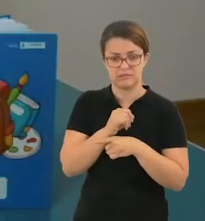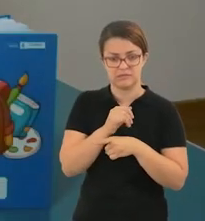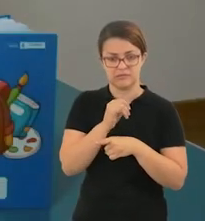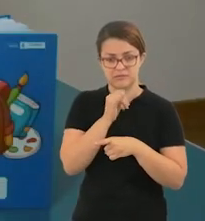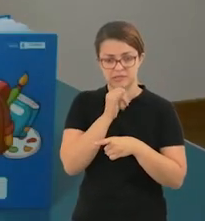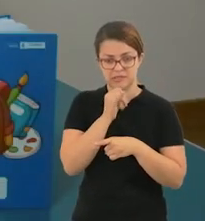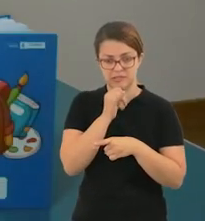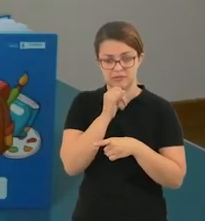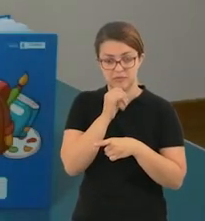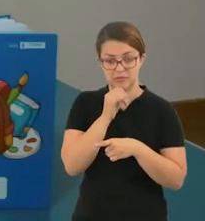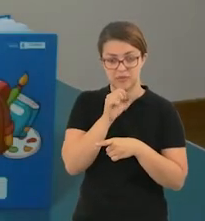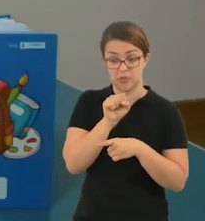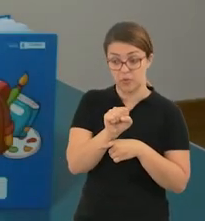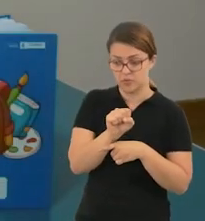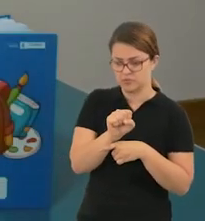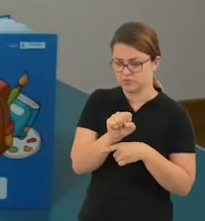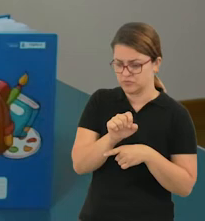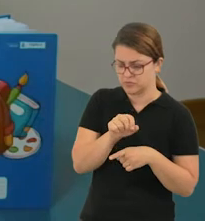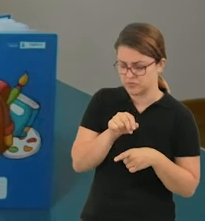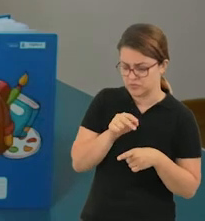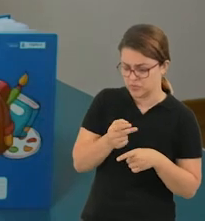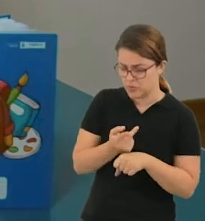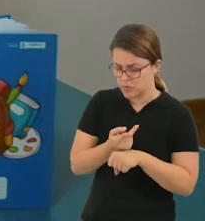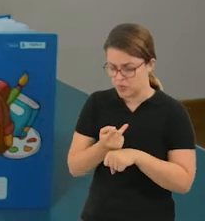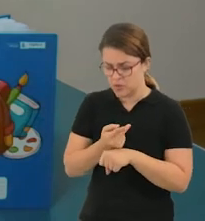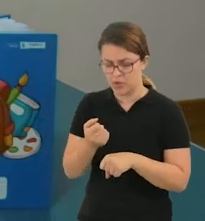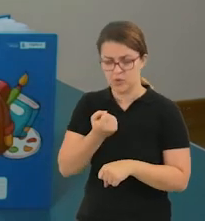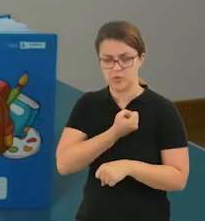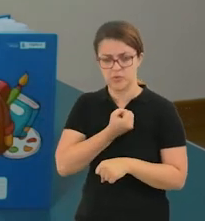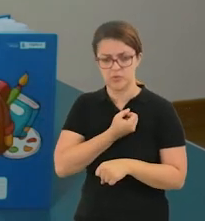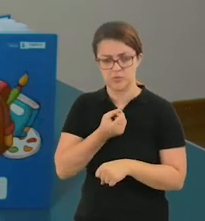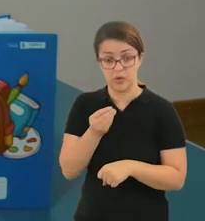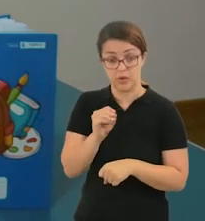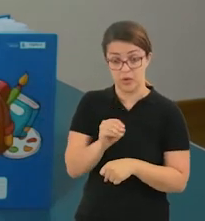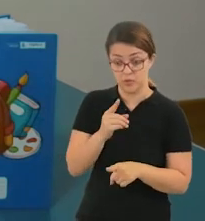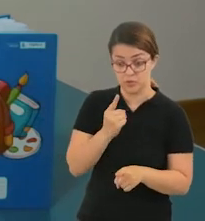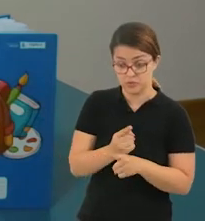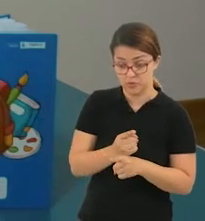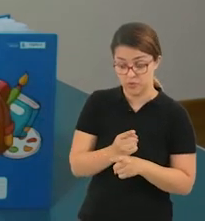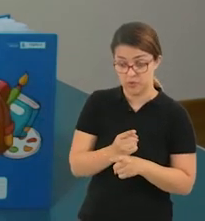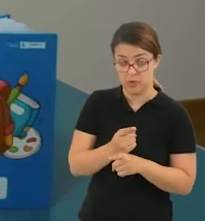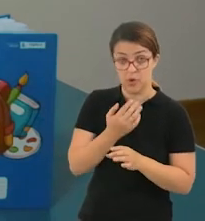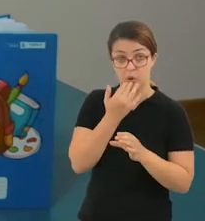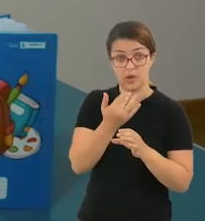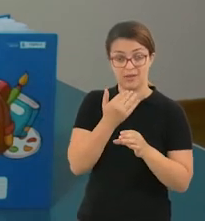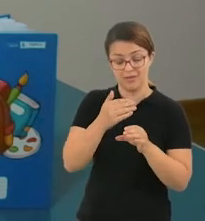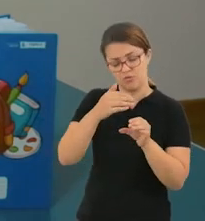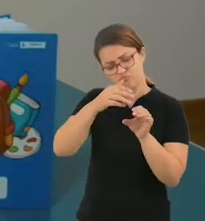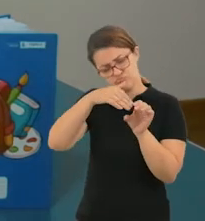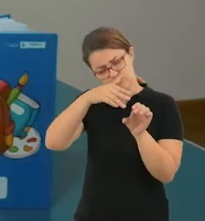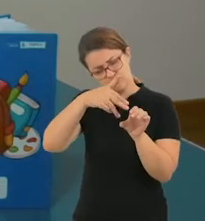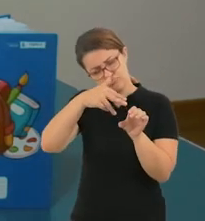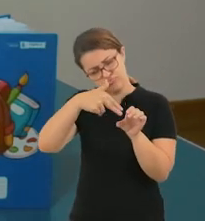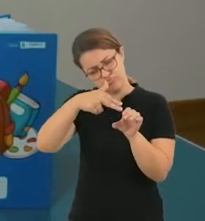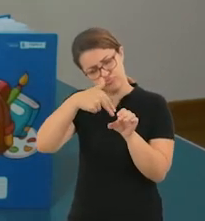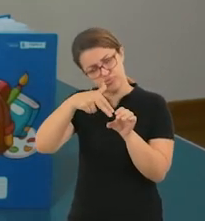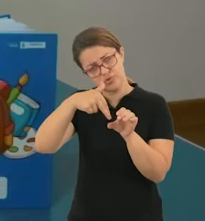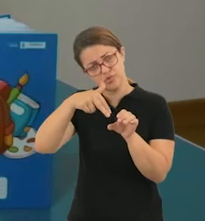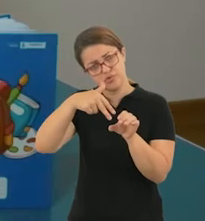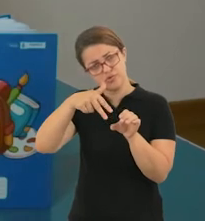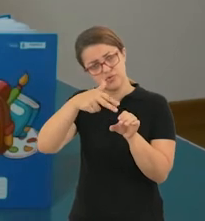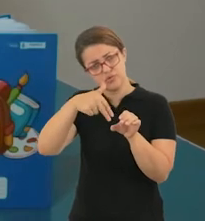conta deu 48, você vai procurar onde está esse número, no caso aqui, e vai pintar, colorir, tá